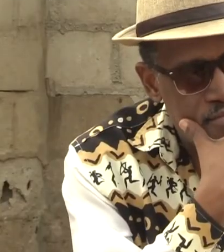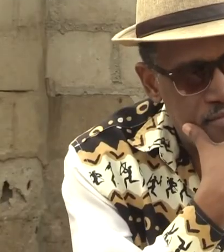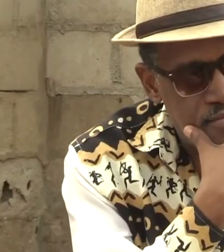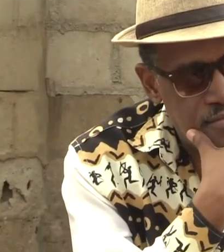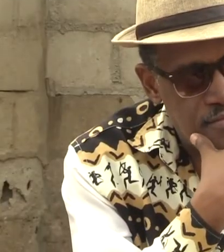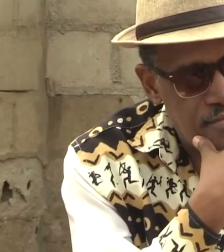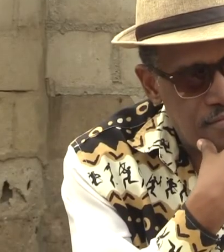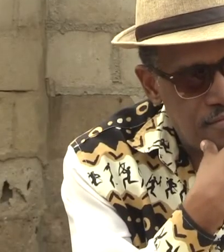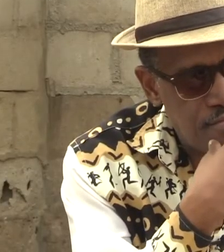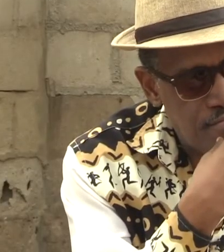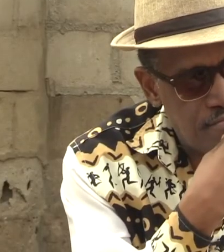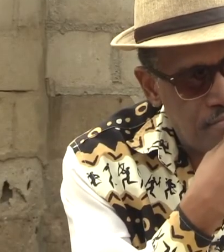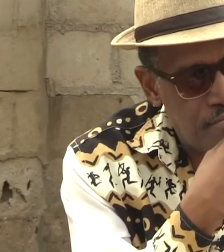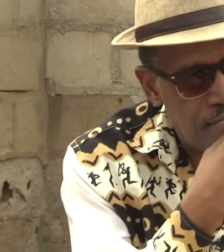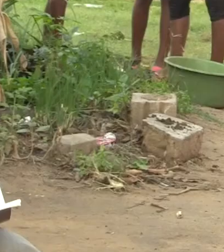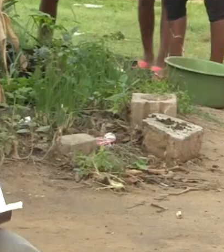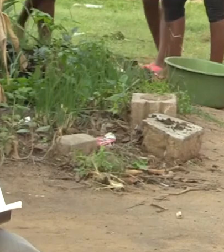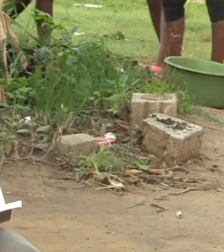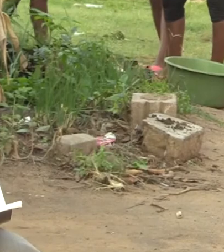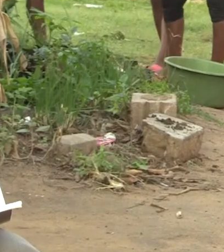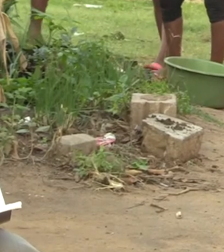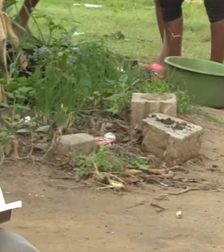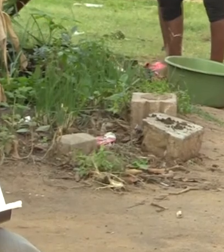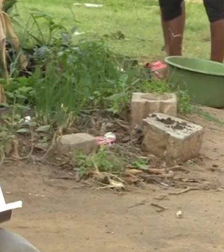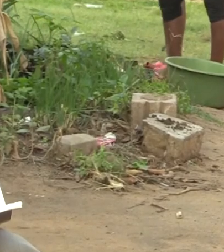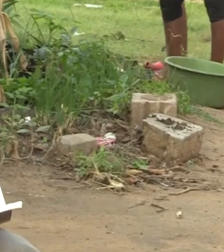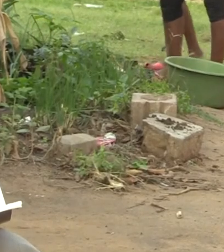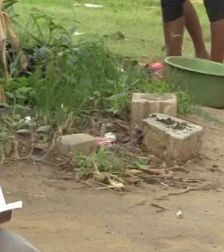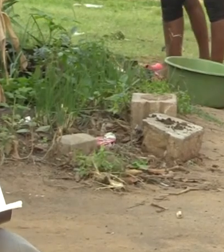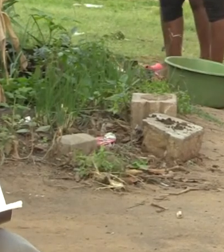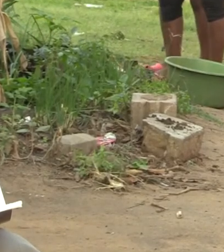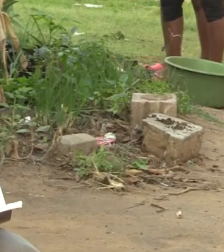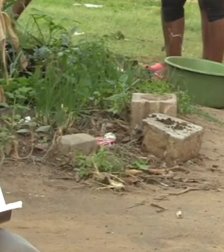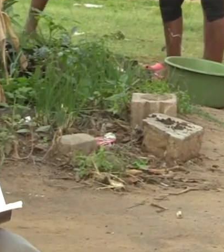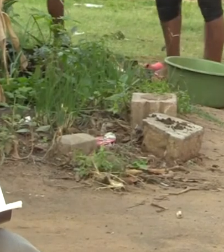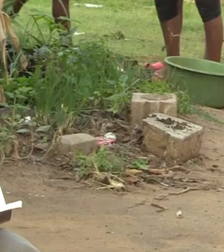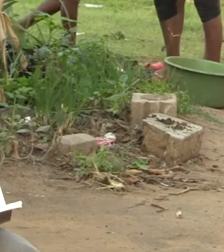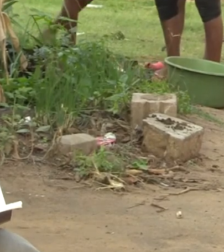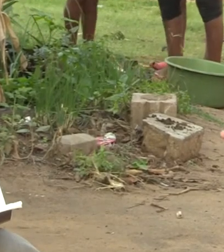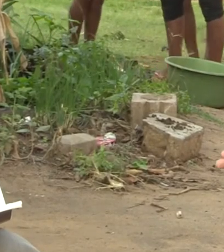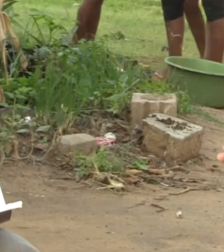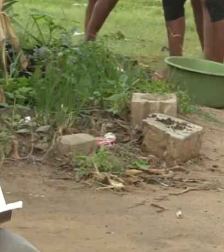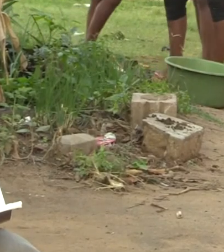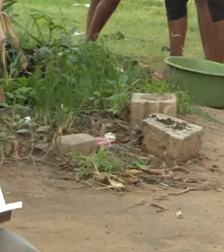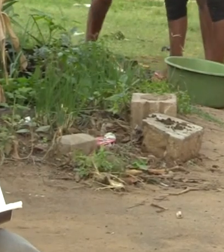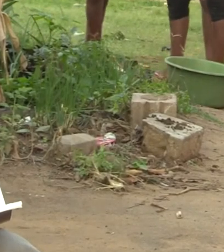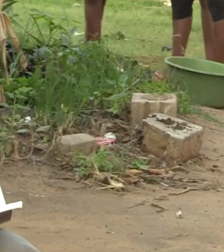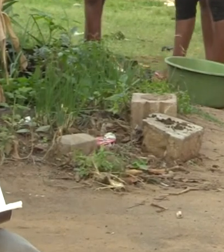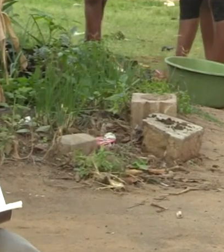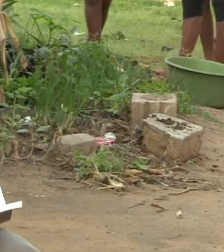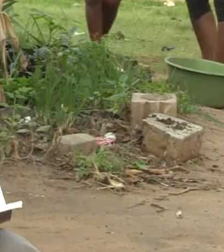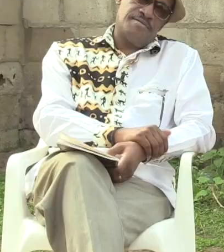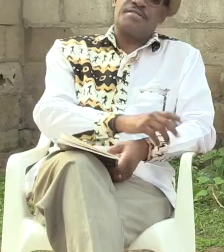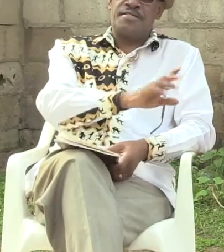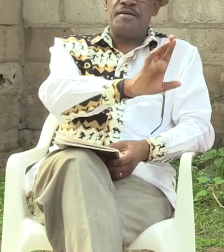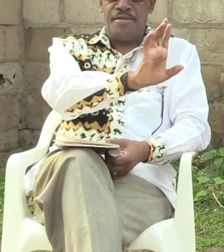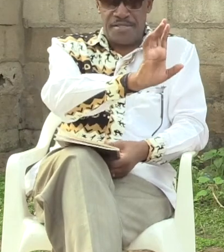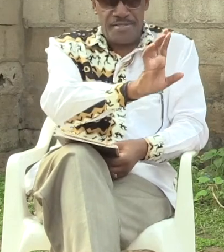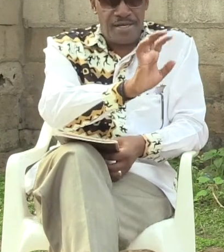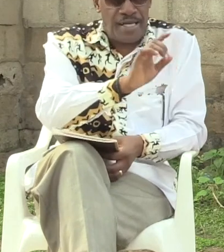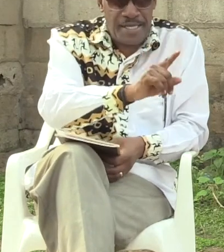pedido seja dirigido ao representante da instituição que trabalha com a gestão de documentos.